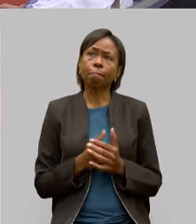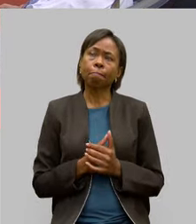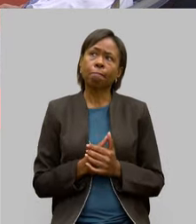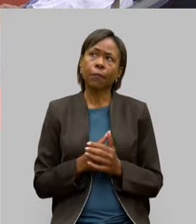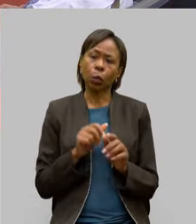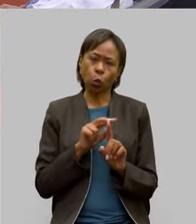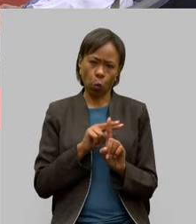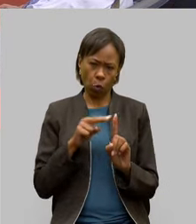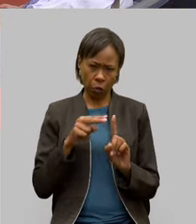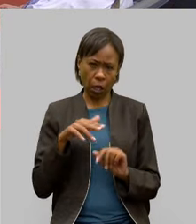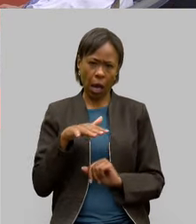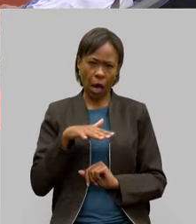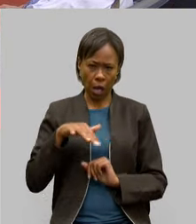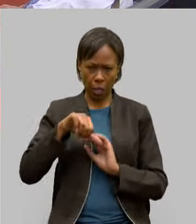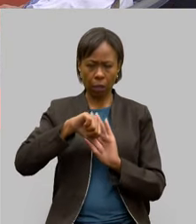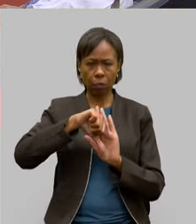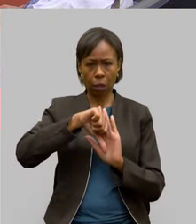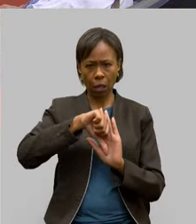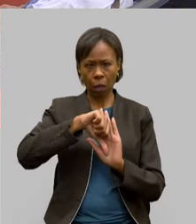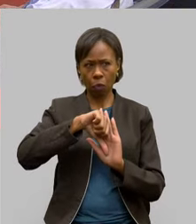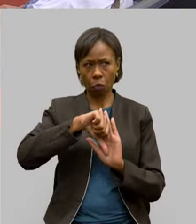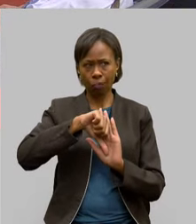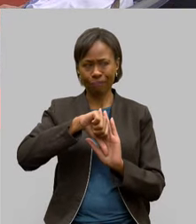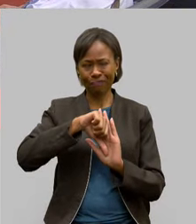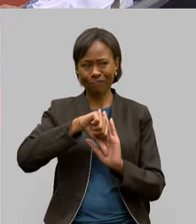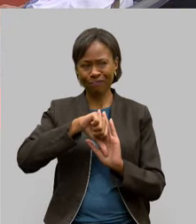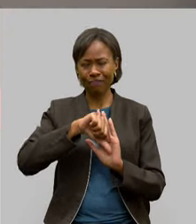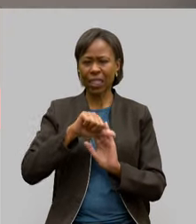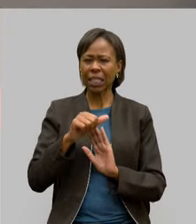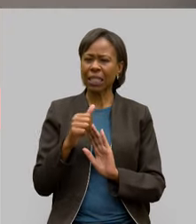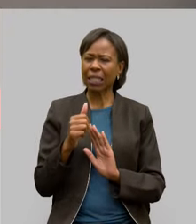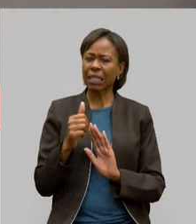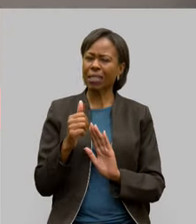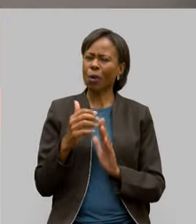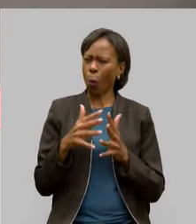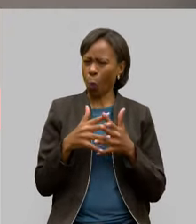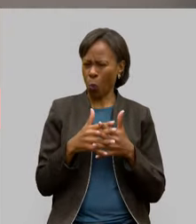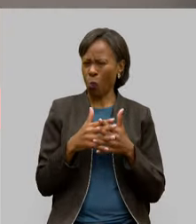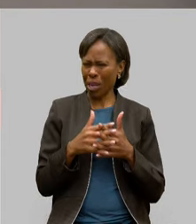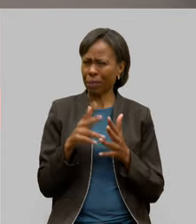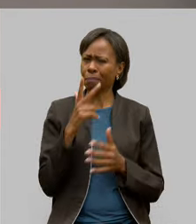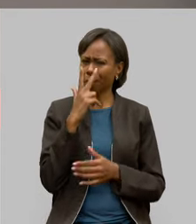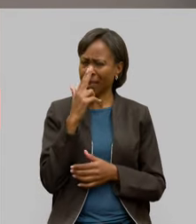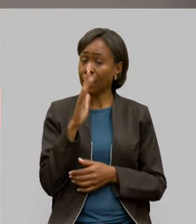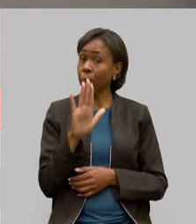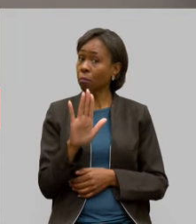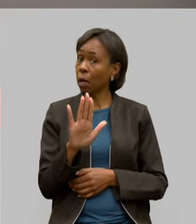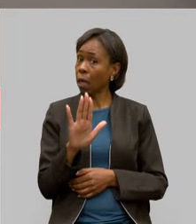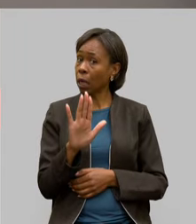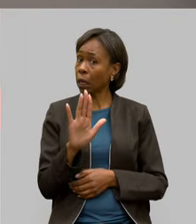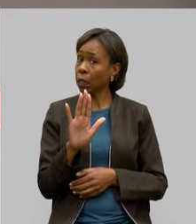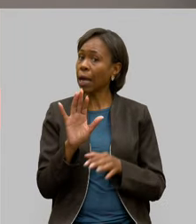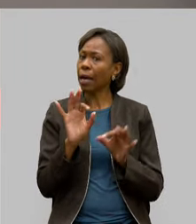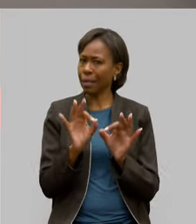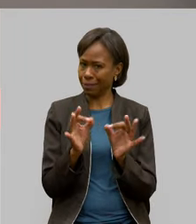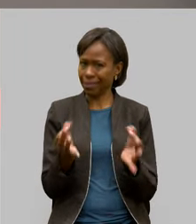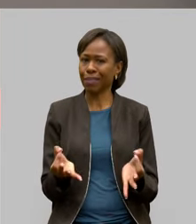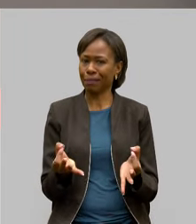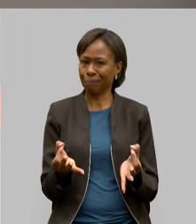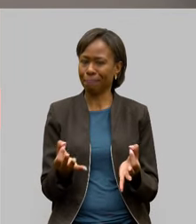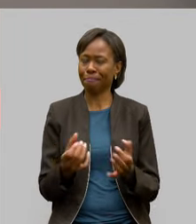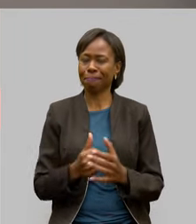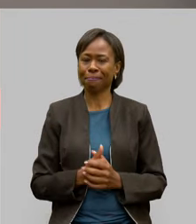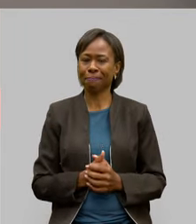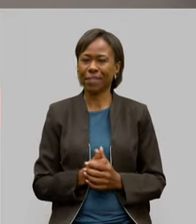criminal ela até pode parecer mais complexa mas na verdade ela é bastante simples então eu vou até ser me permitir